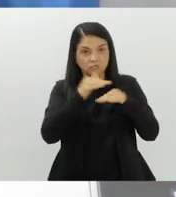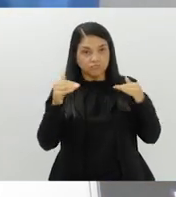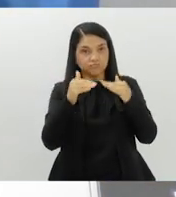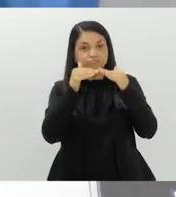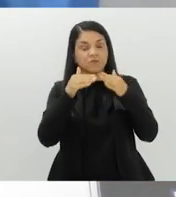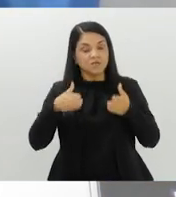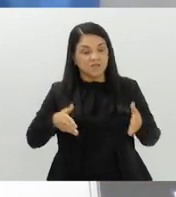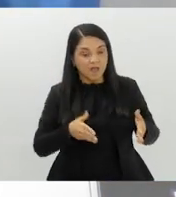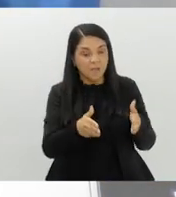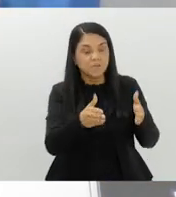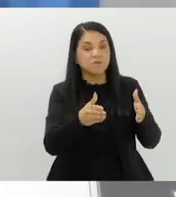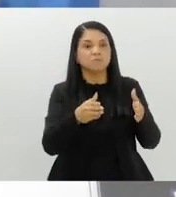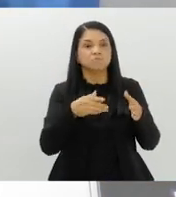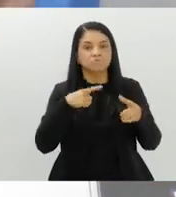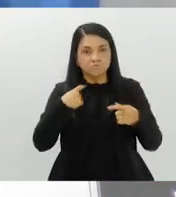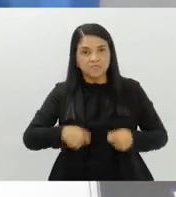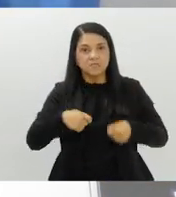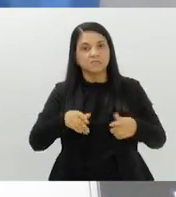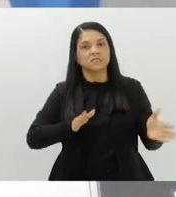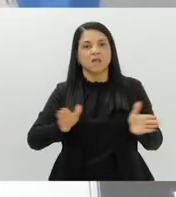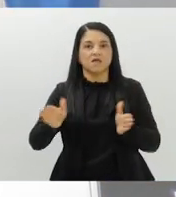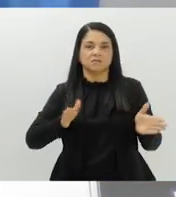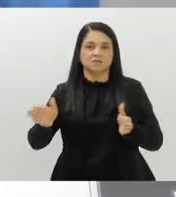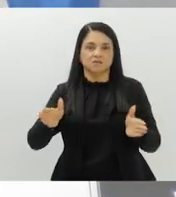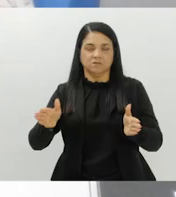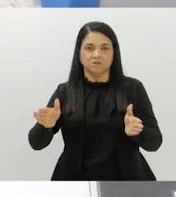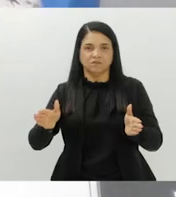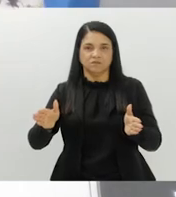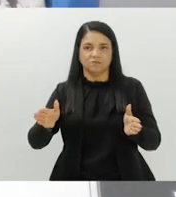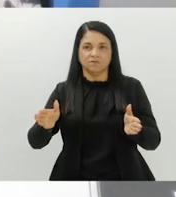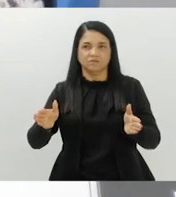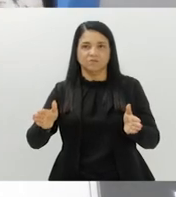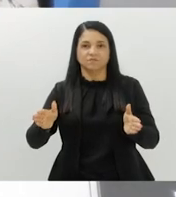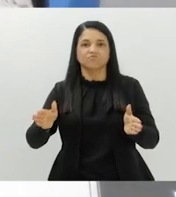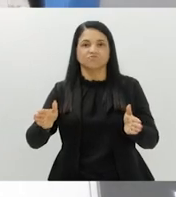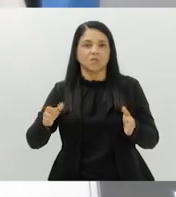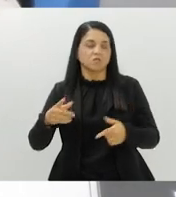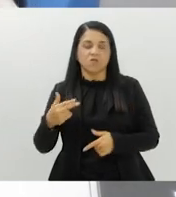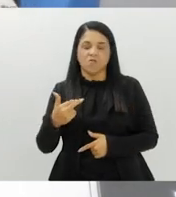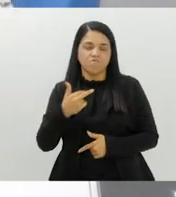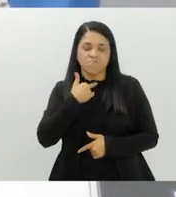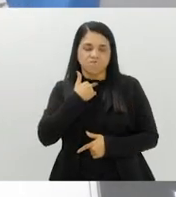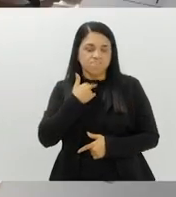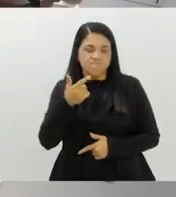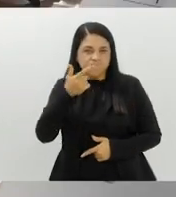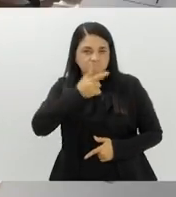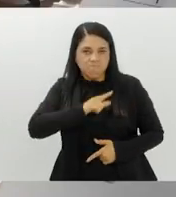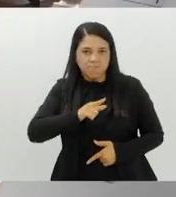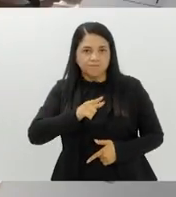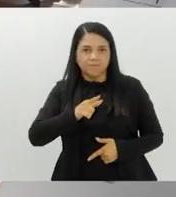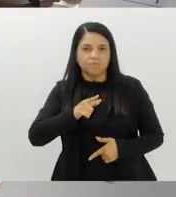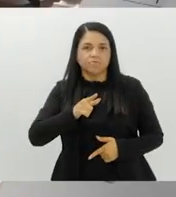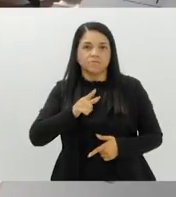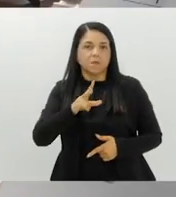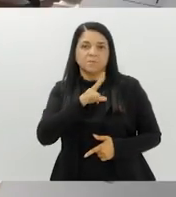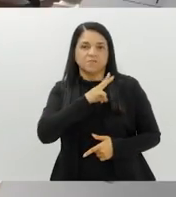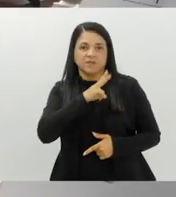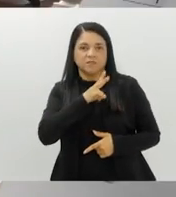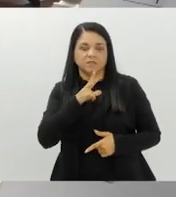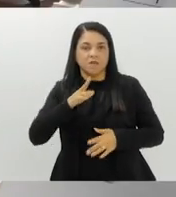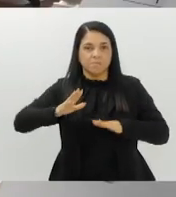pessoas possam ter acesso a esses bens e não vão conseguir privatizar essas praias, não, porque o povo tem